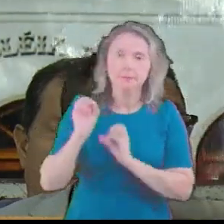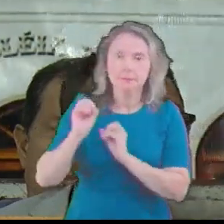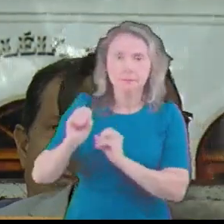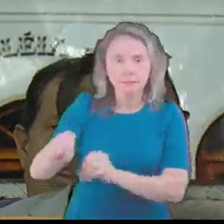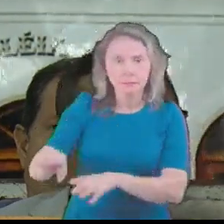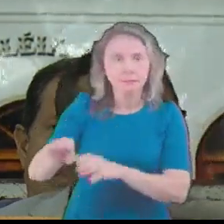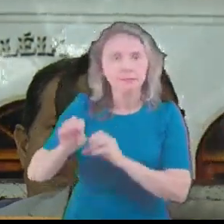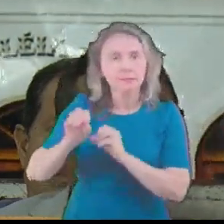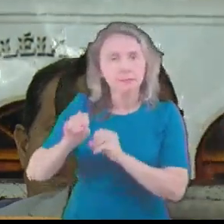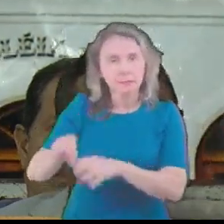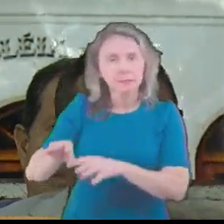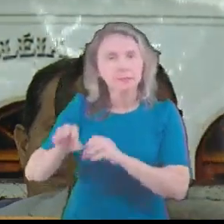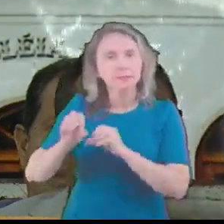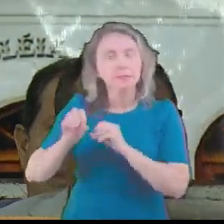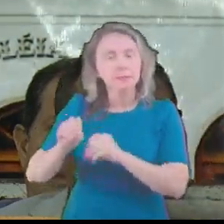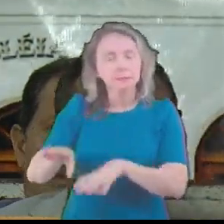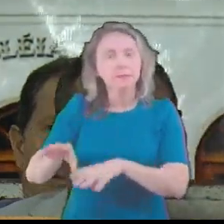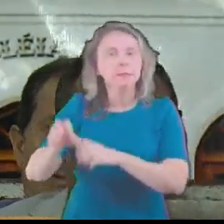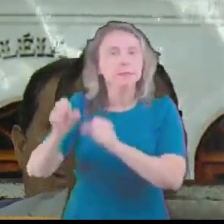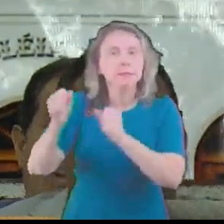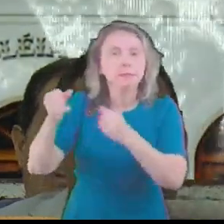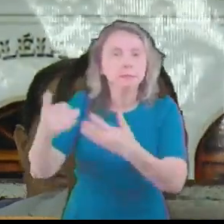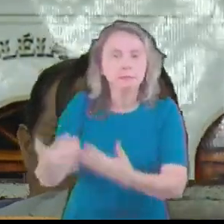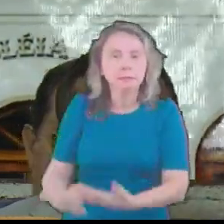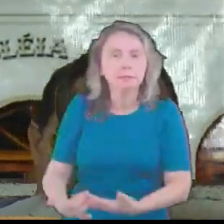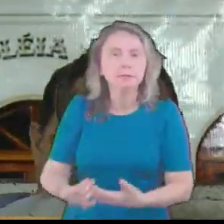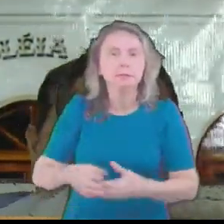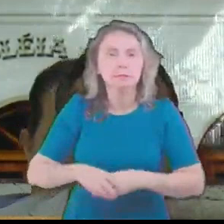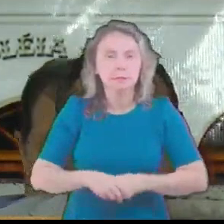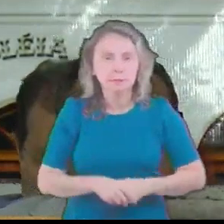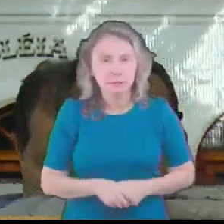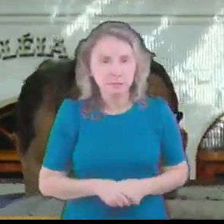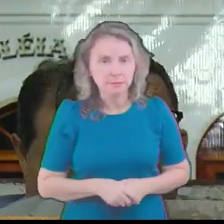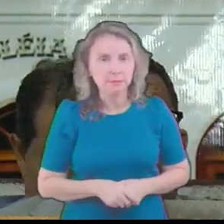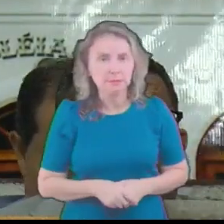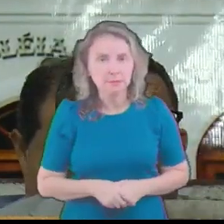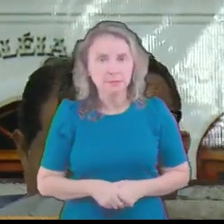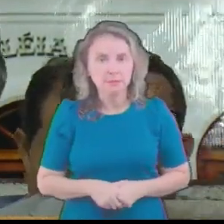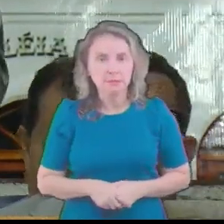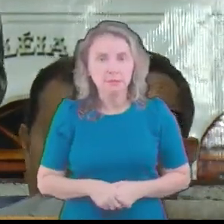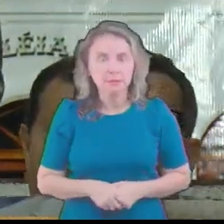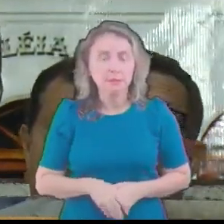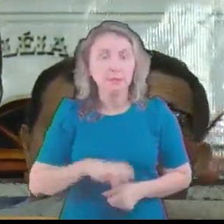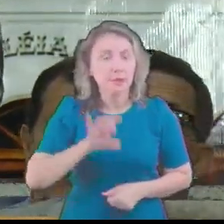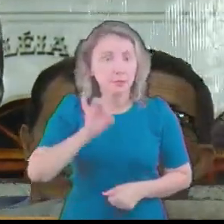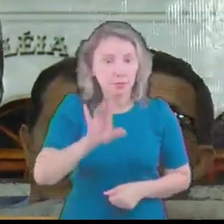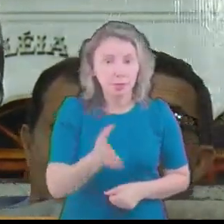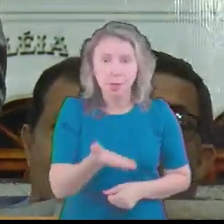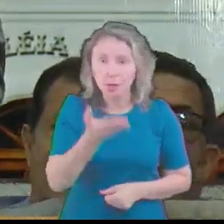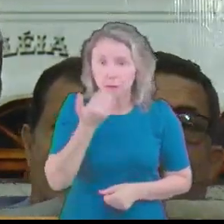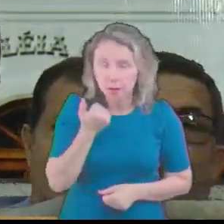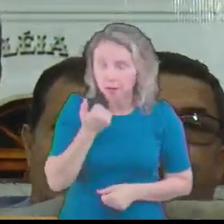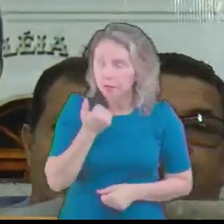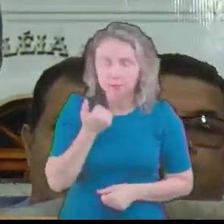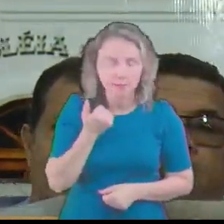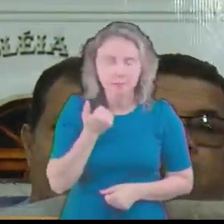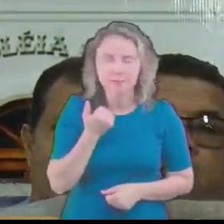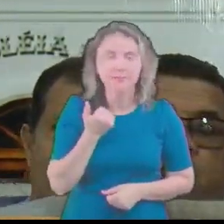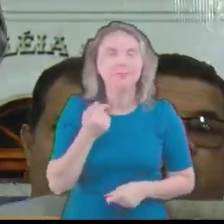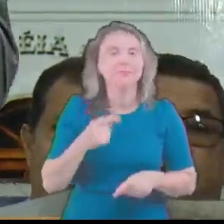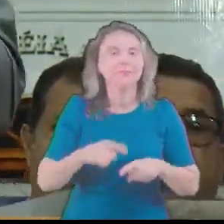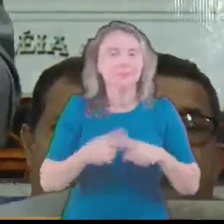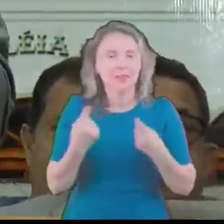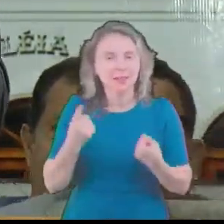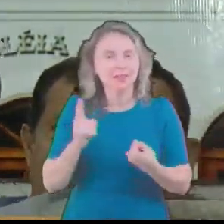vai aconchegá-los com a sua presença. Ele não só vai lá para comer, ele vai lá com